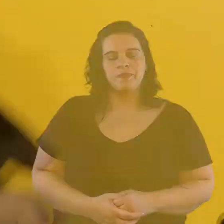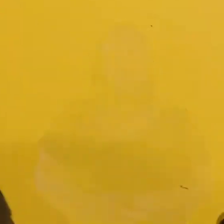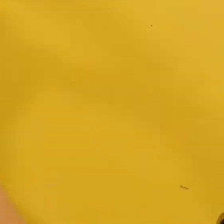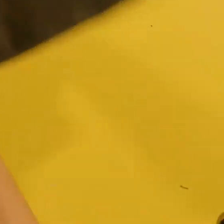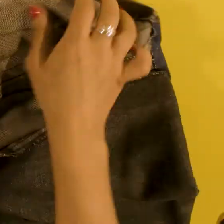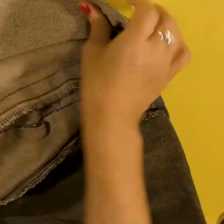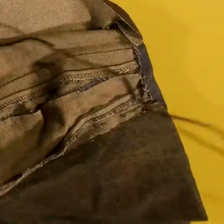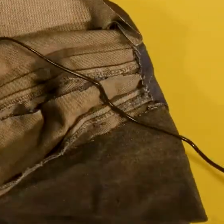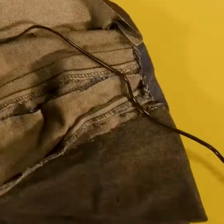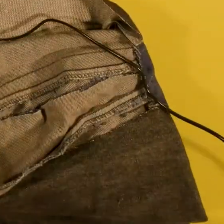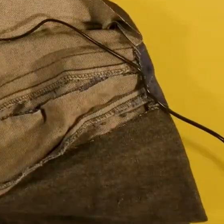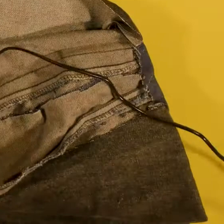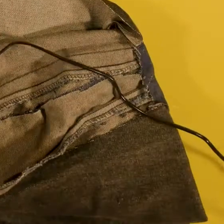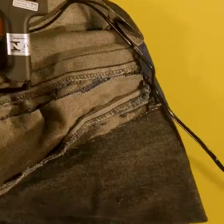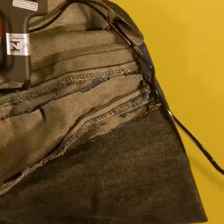aqui nessa.